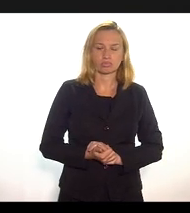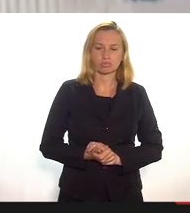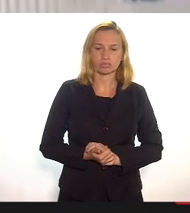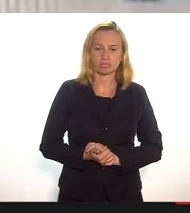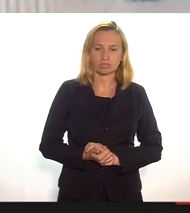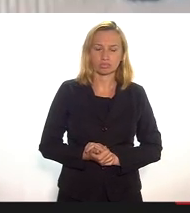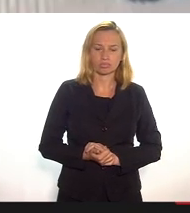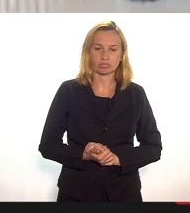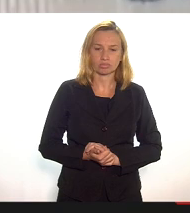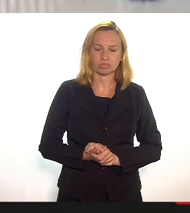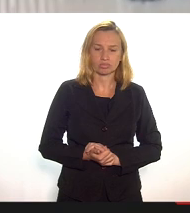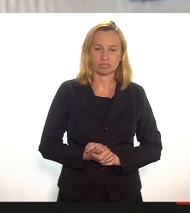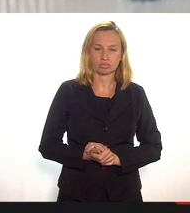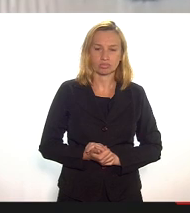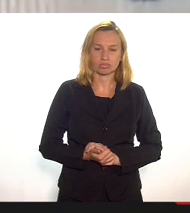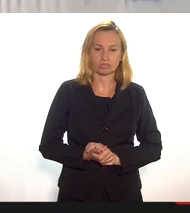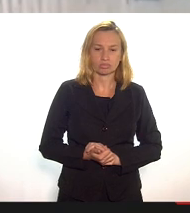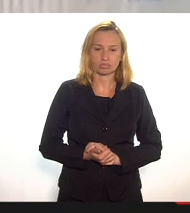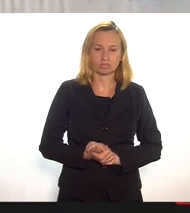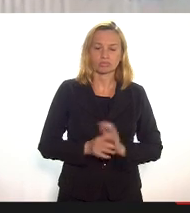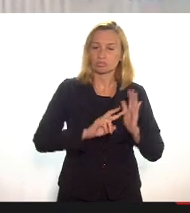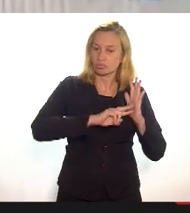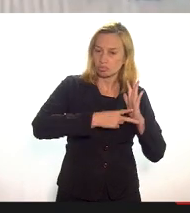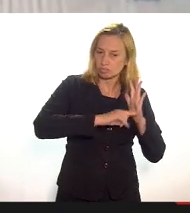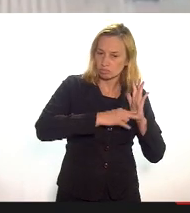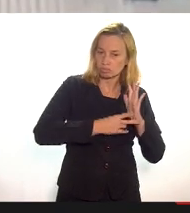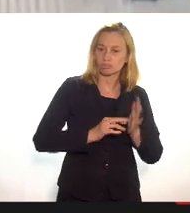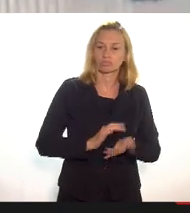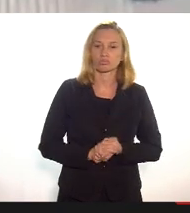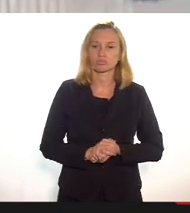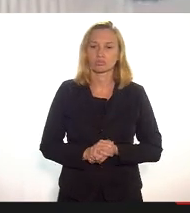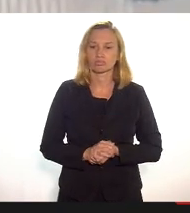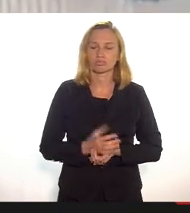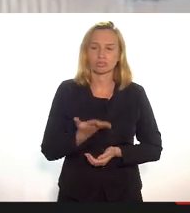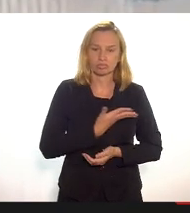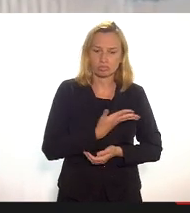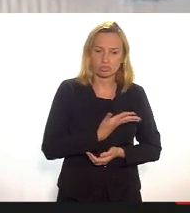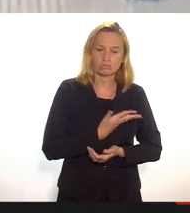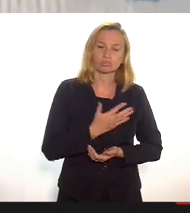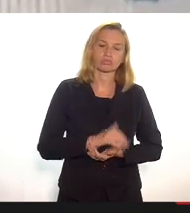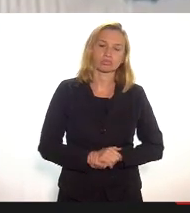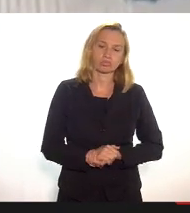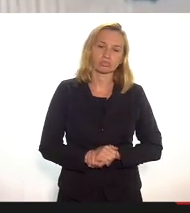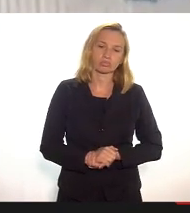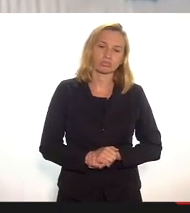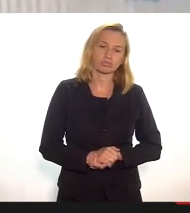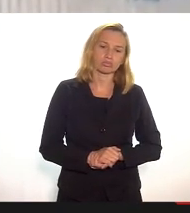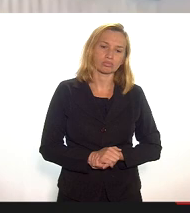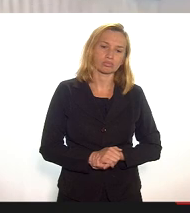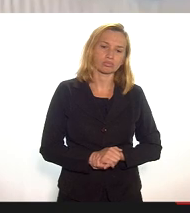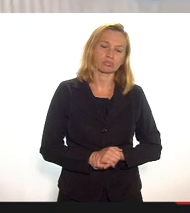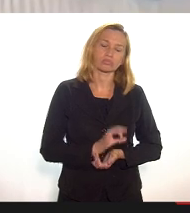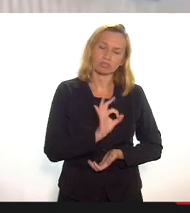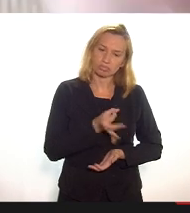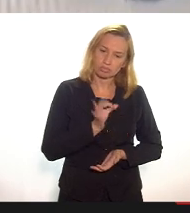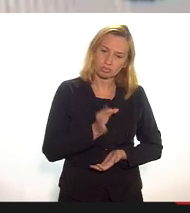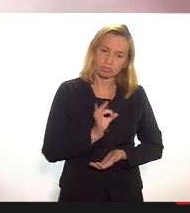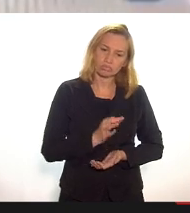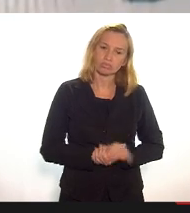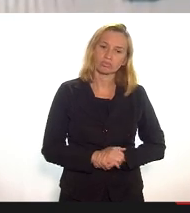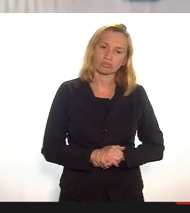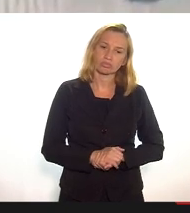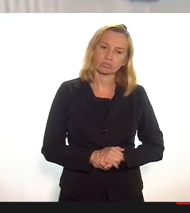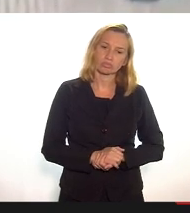centrais sindicais, com os sindicatos, com os companheiros e companheiras que estão, de fato, não só